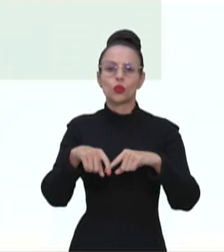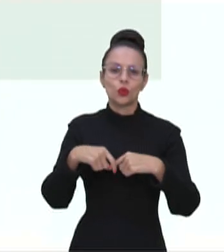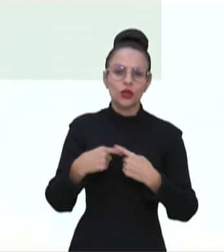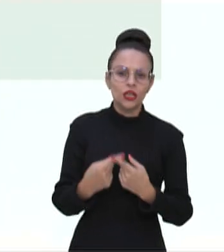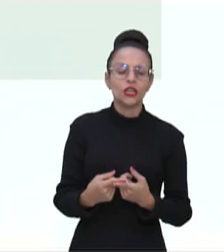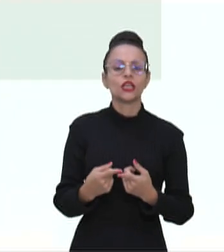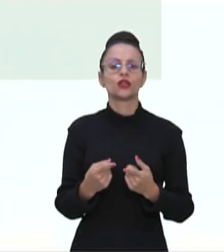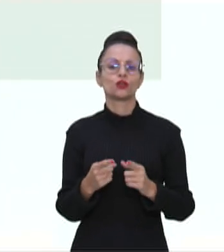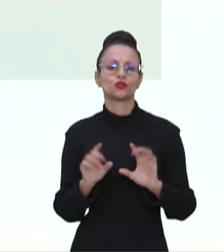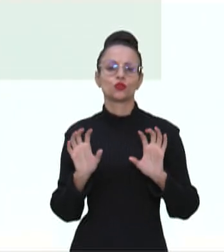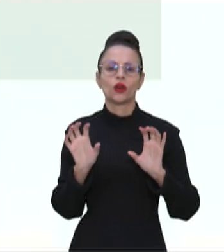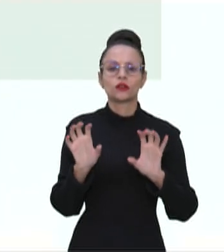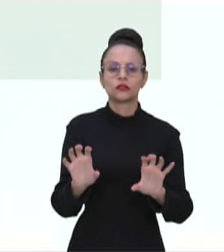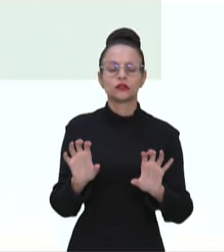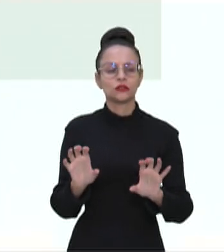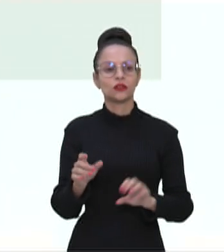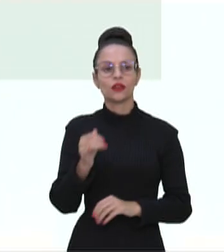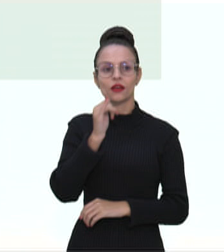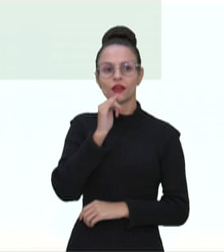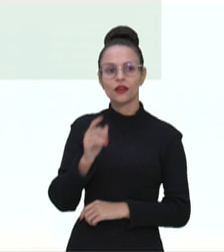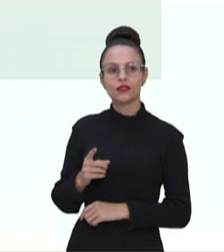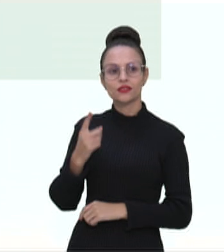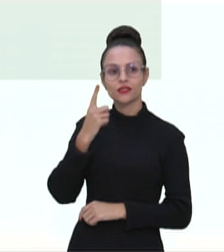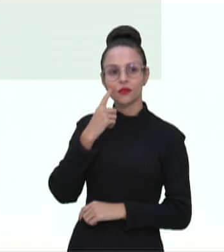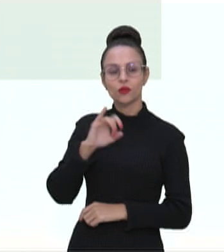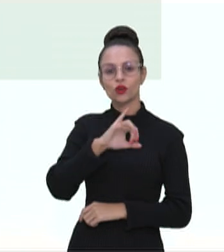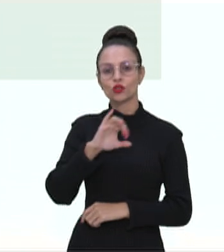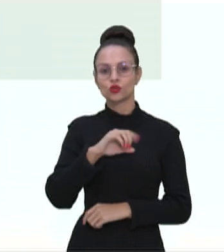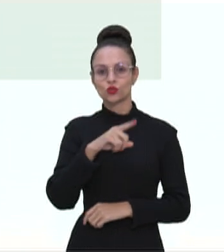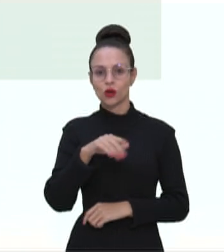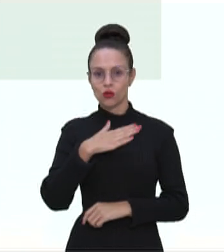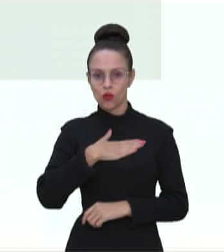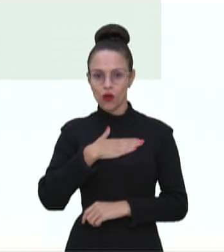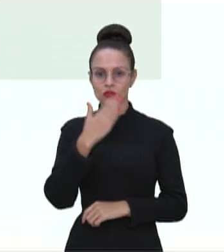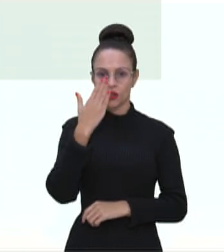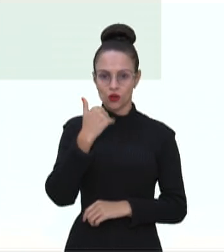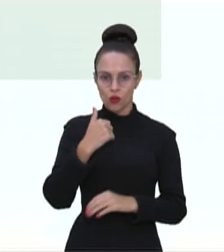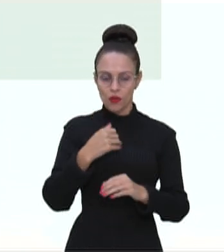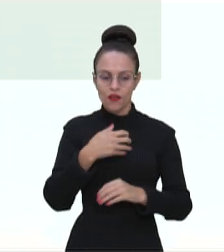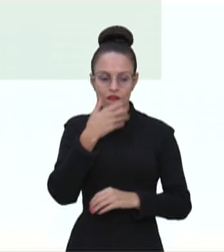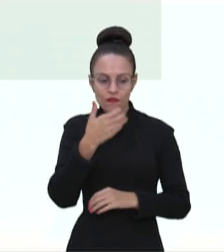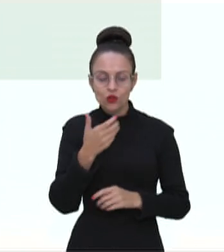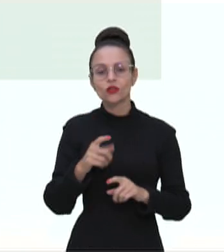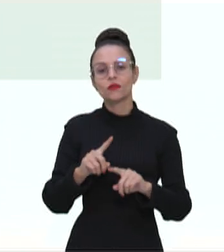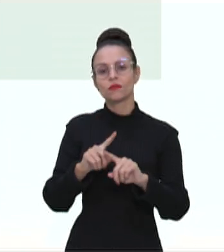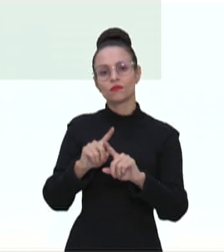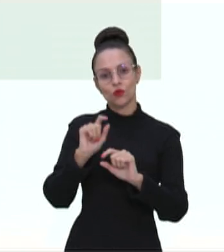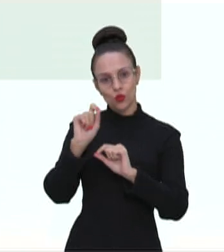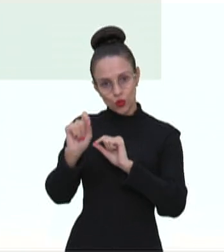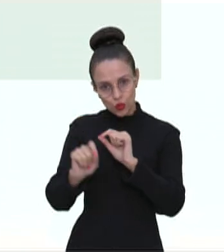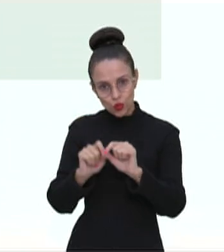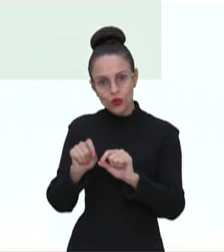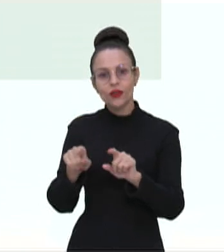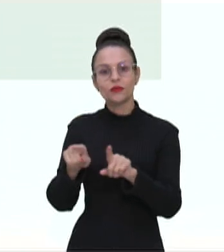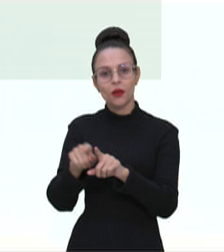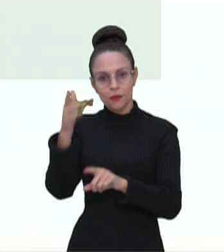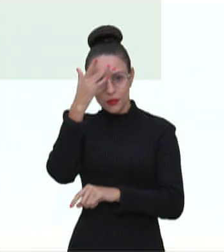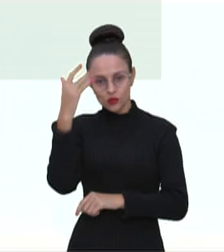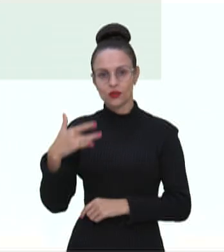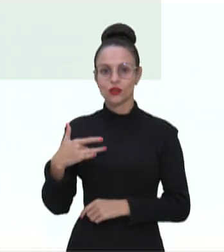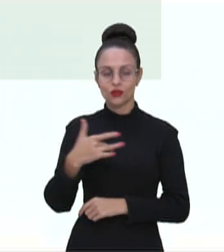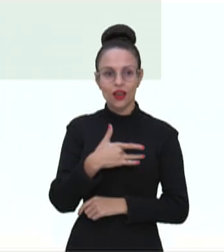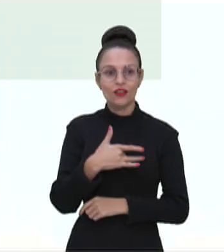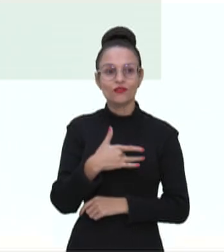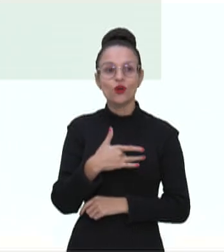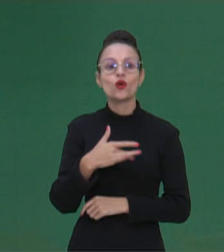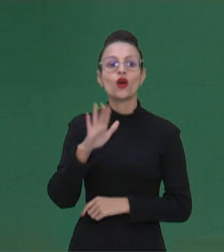portanto, por isso, assim. Então, por exemplo, João gosta de comer frutas e verduras, logo é uma pessoa saudável.